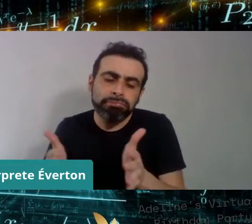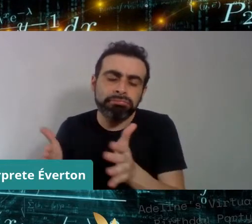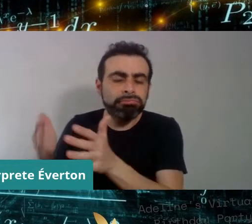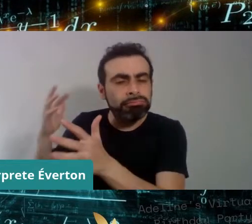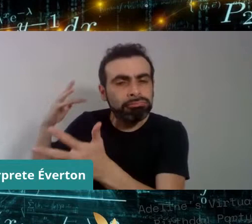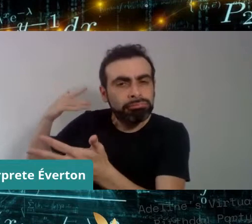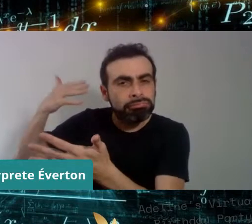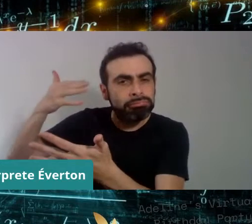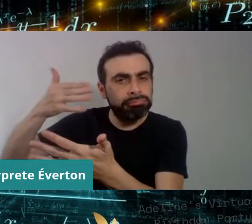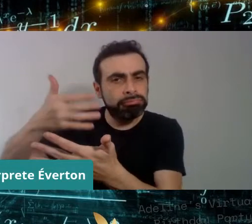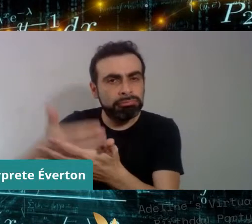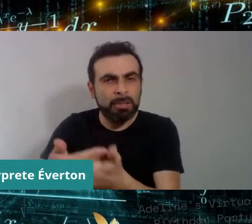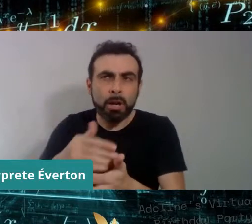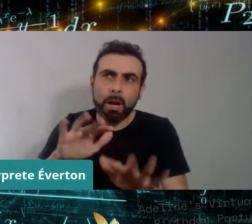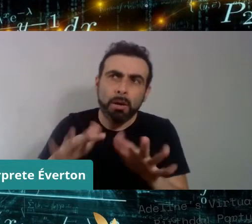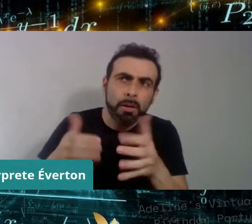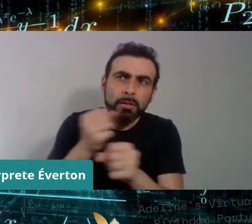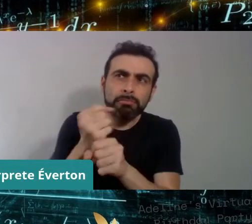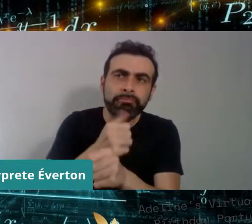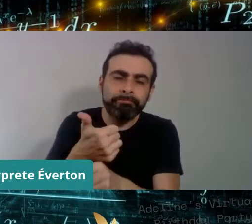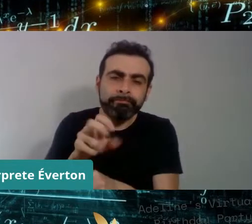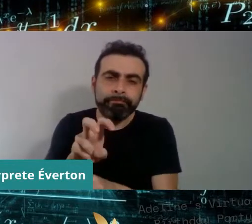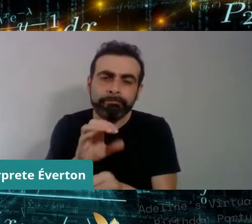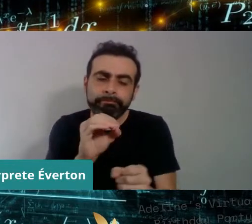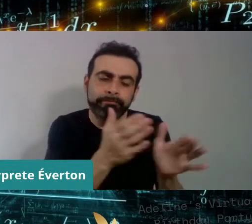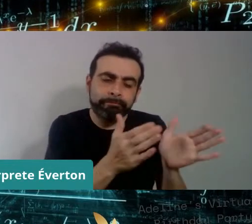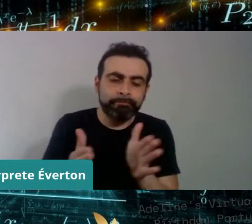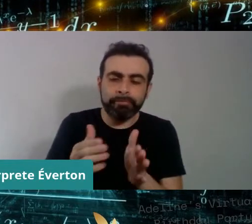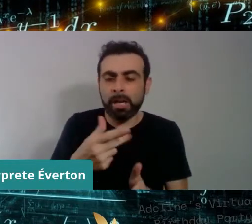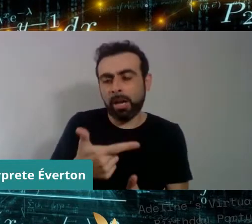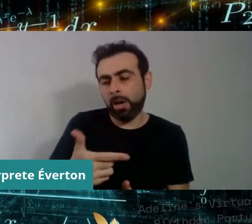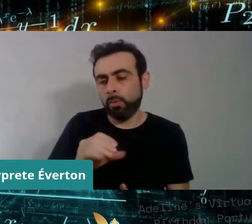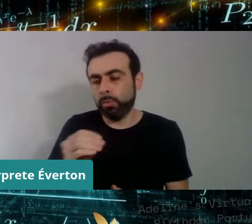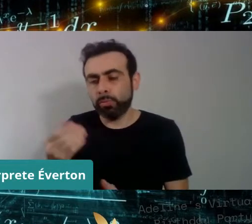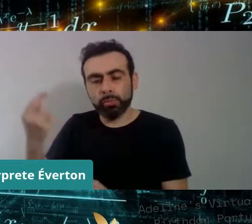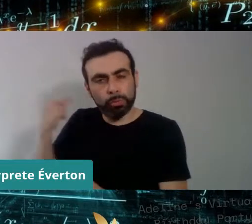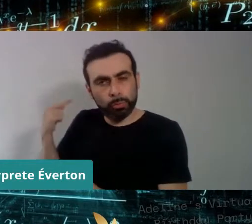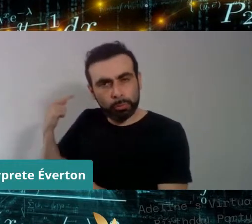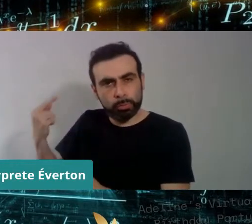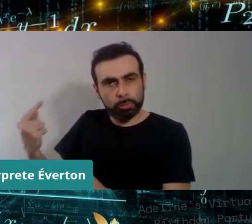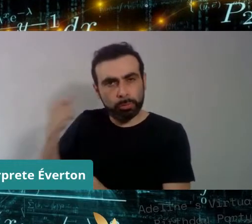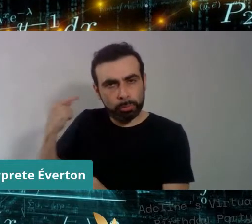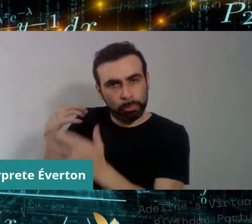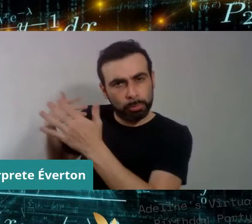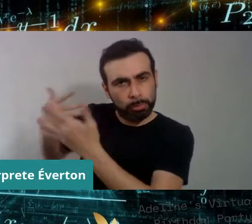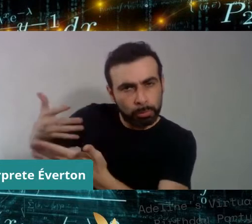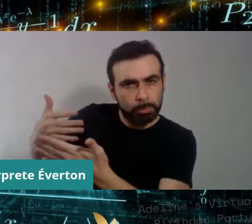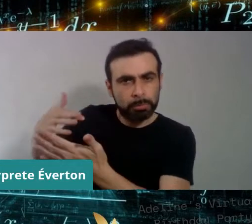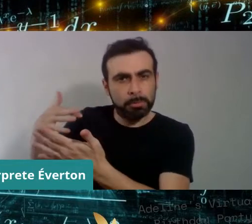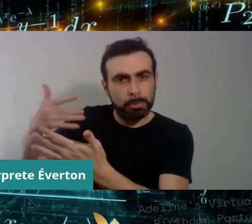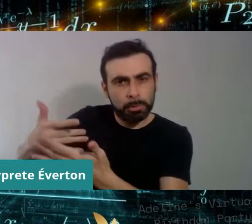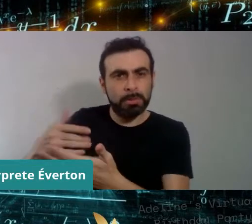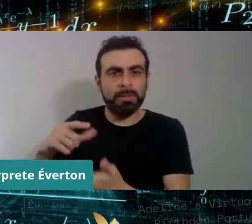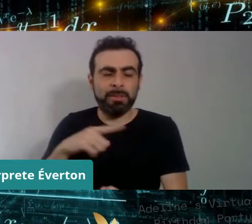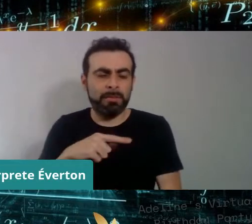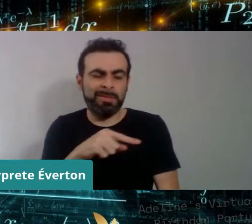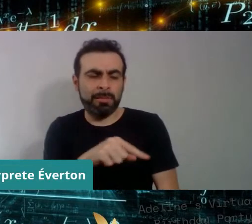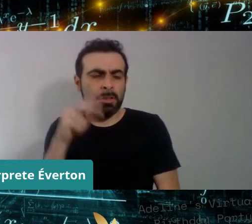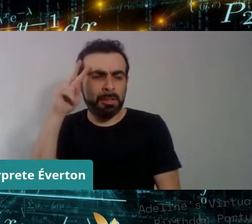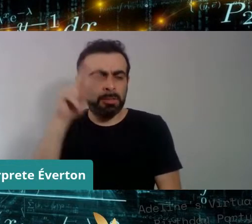tempo, né, uns 150, 200 anos atrás, havia essa percepção de que a história é a mestra da vida.